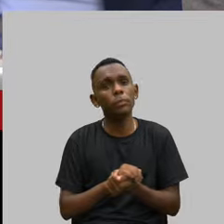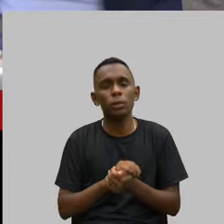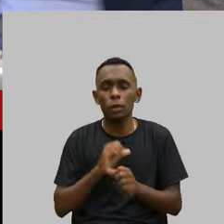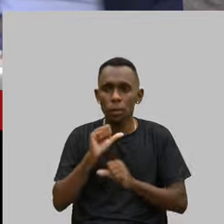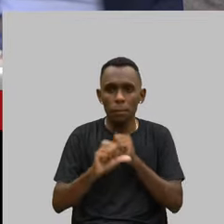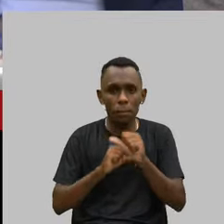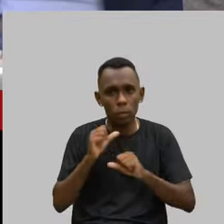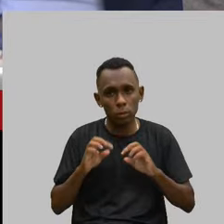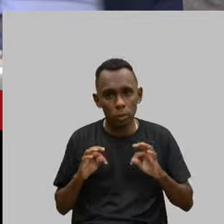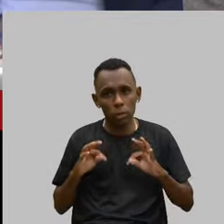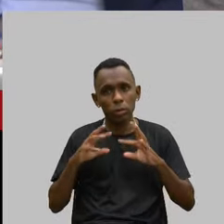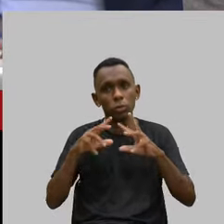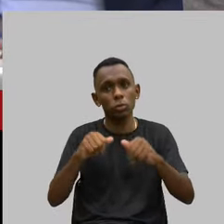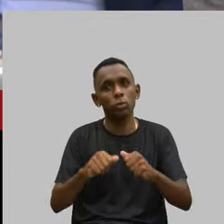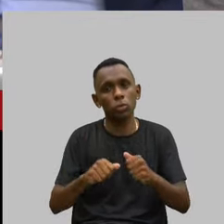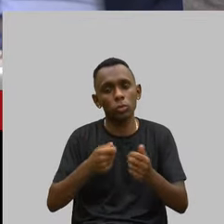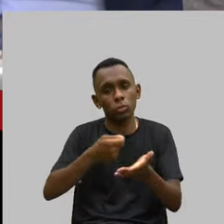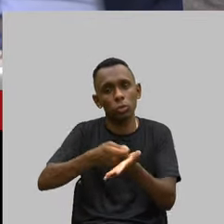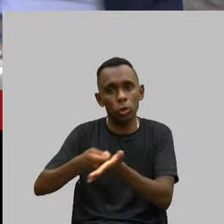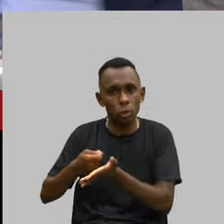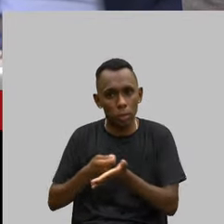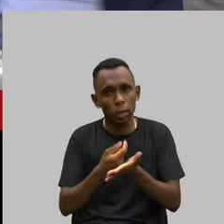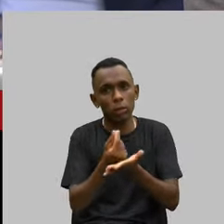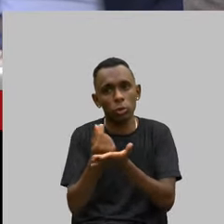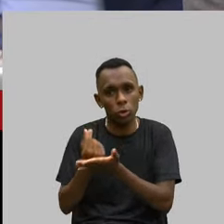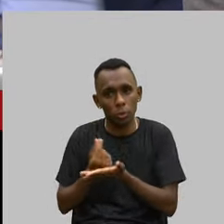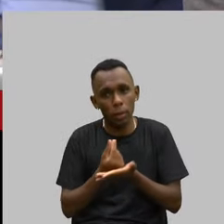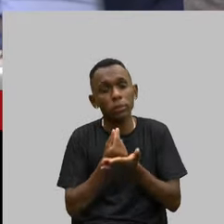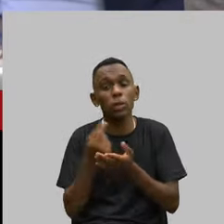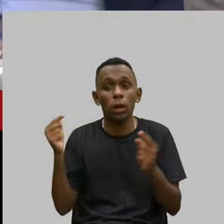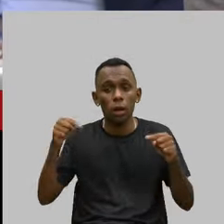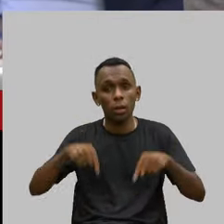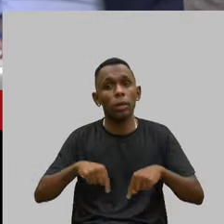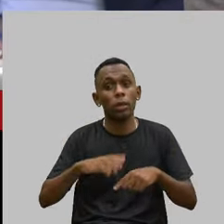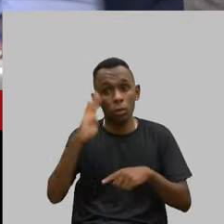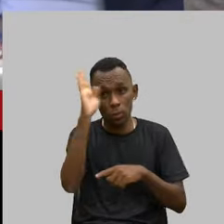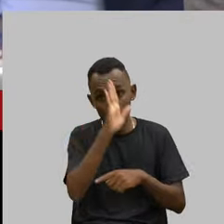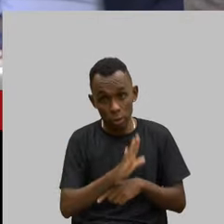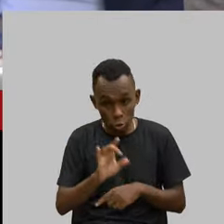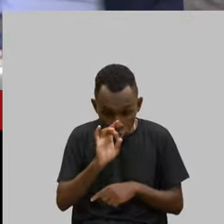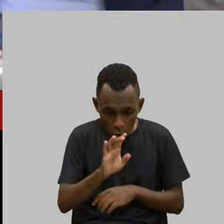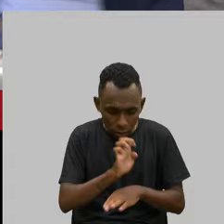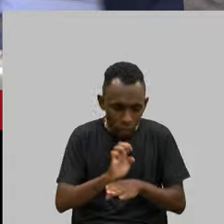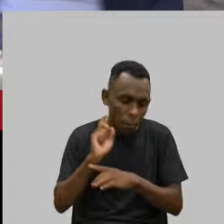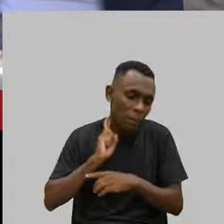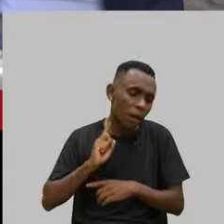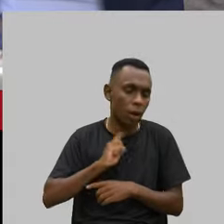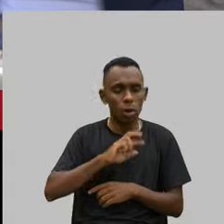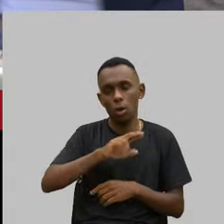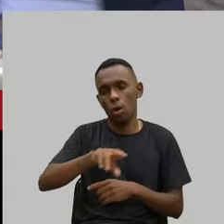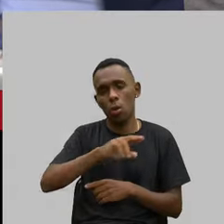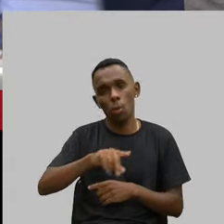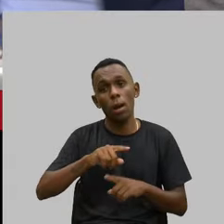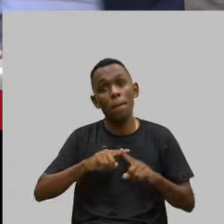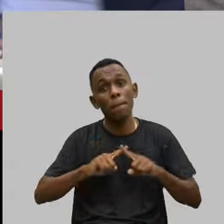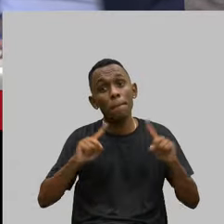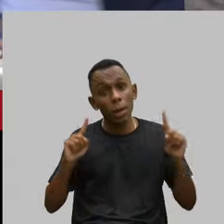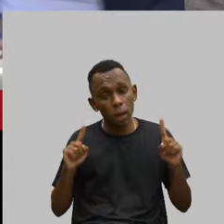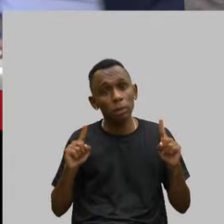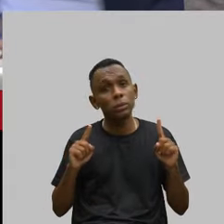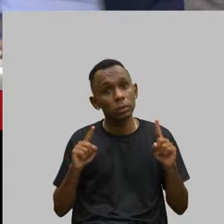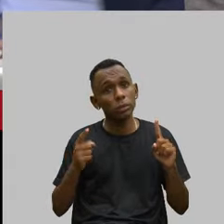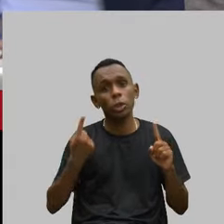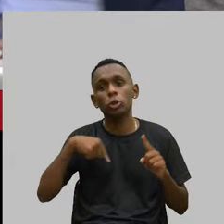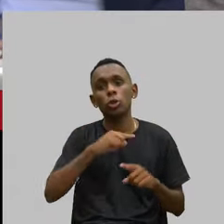em relação à tributação no Brasil não só pro estado de Minas Gerais agora eh nós não